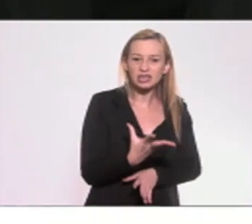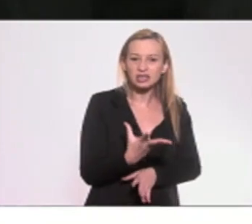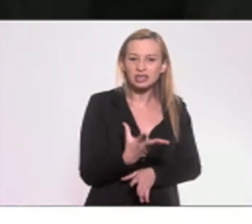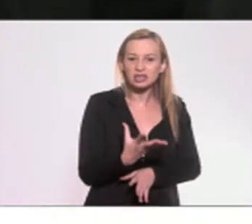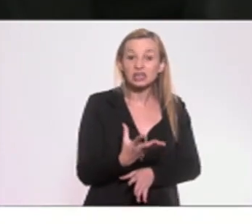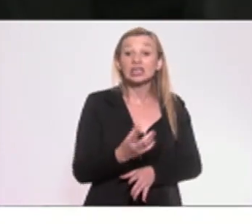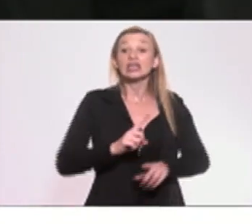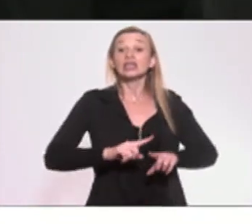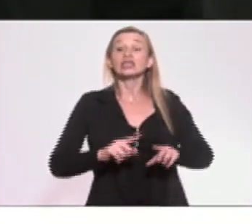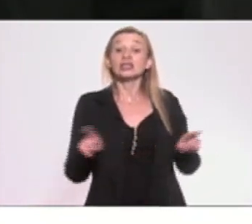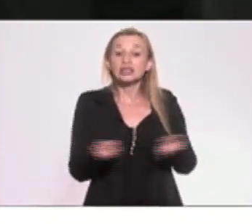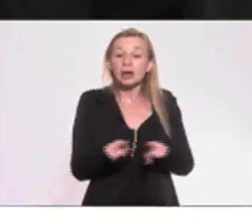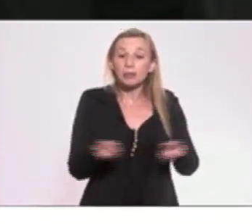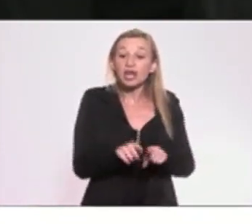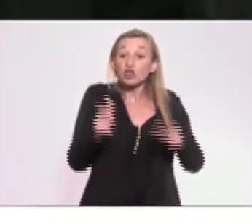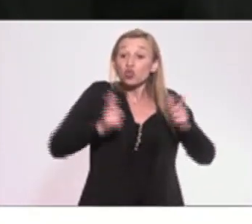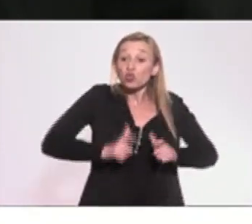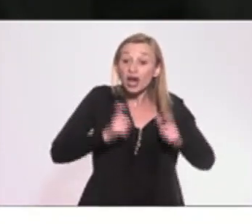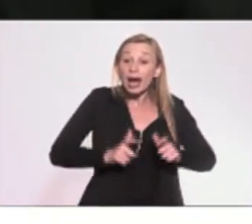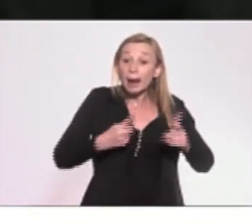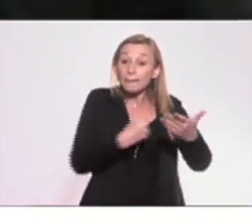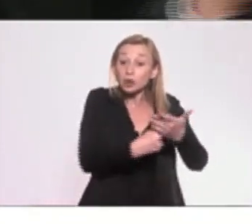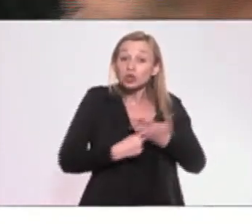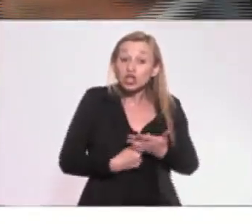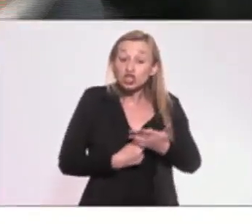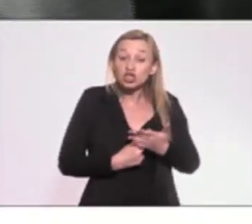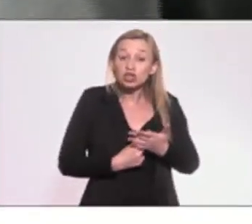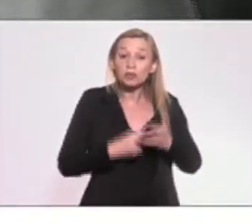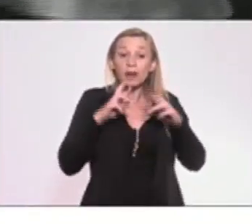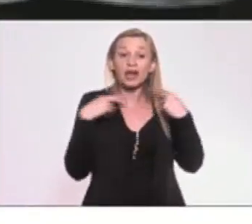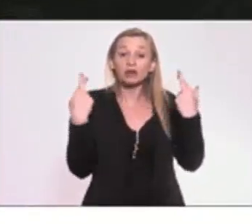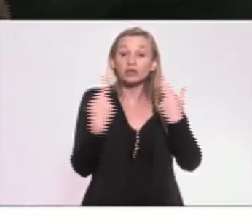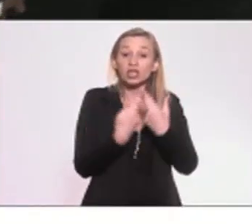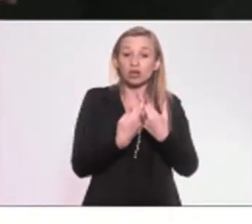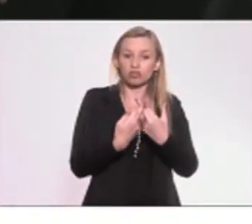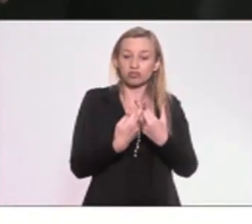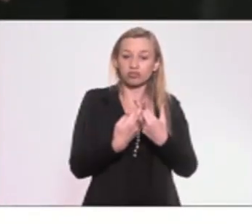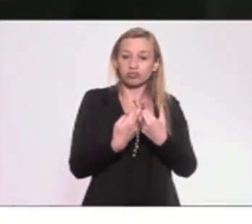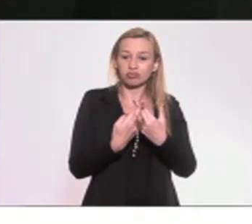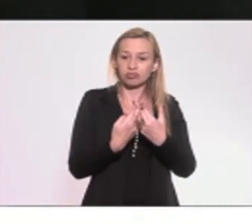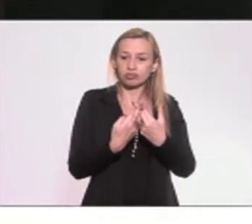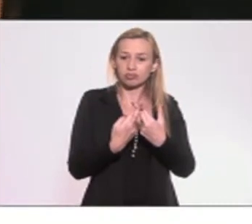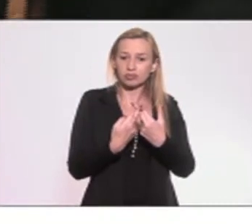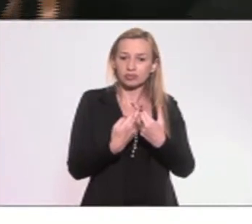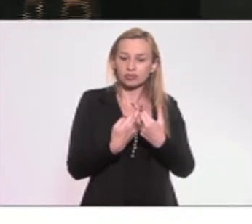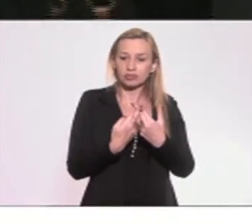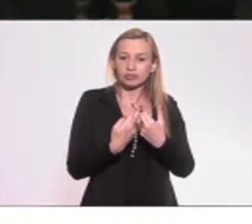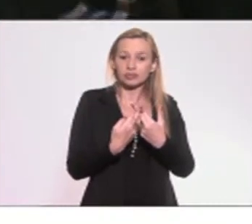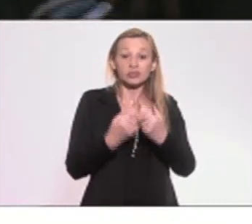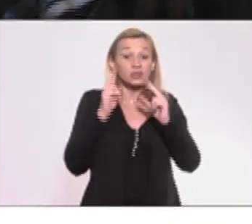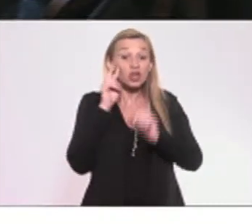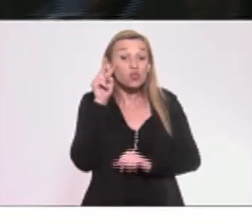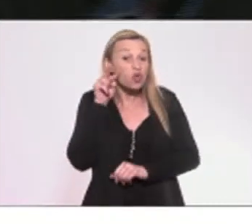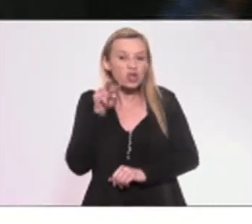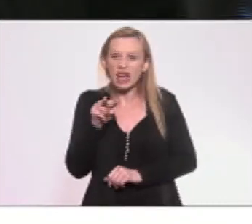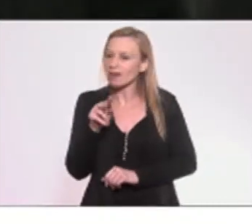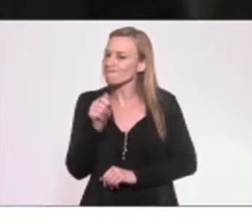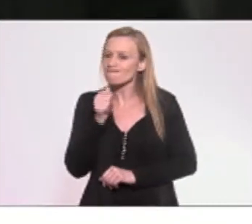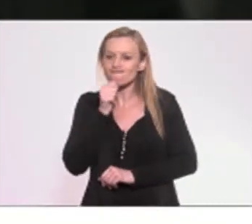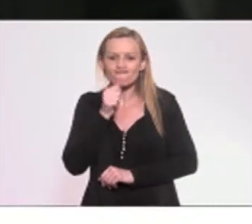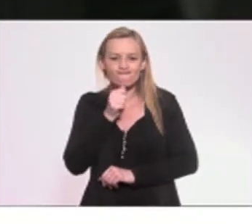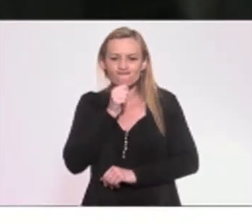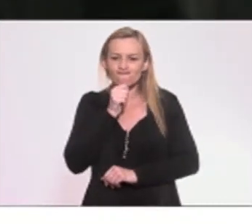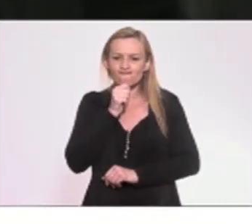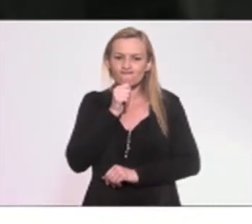este local tão bem protegido para a reunião do Senado, nem o olhar e